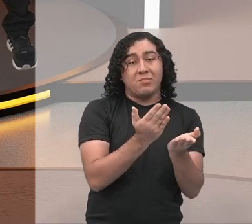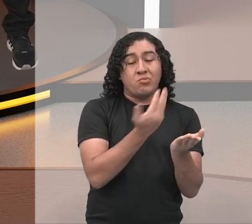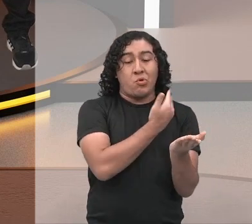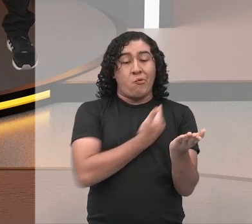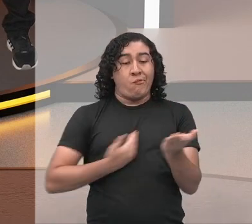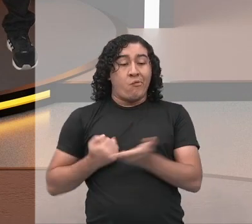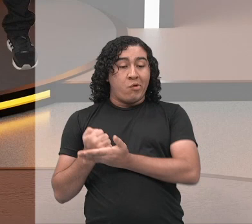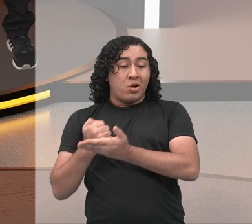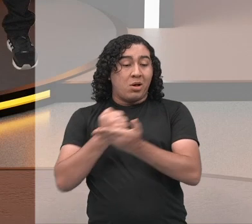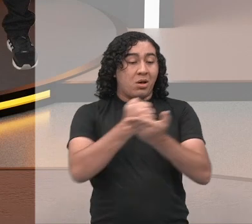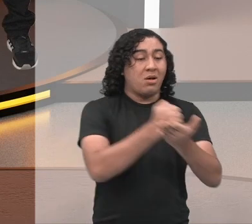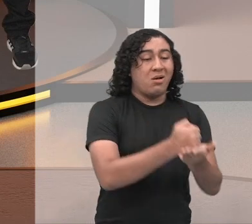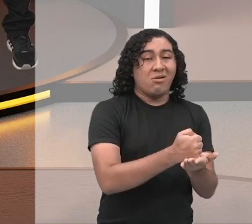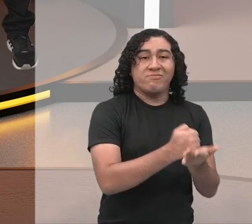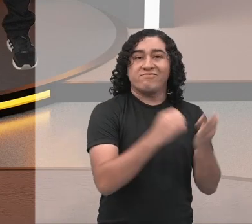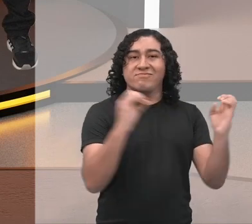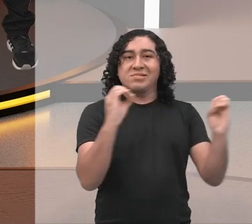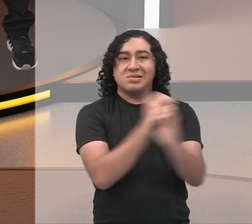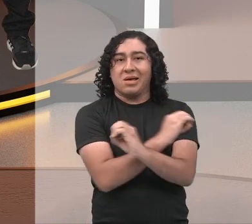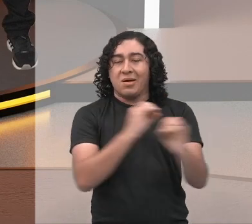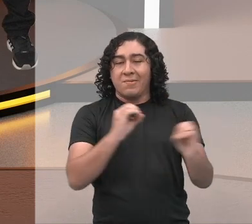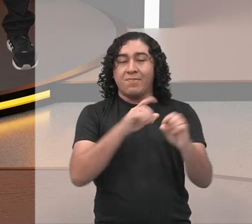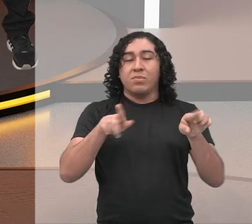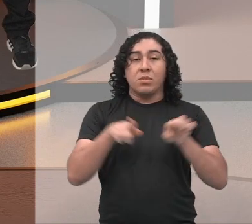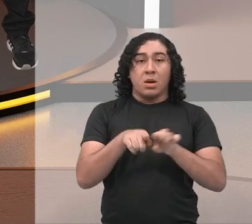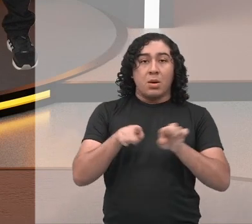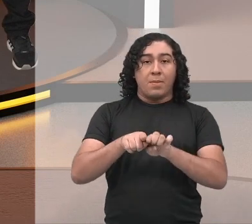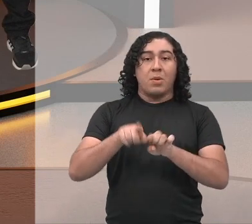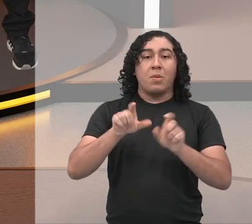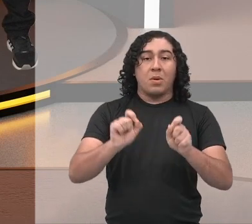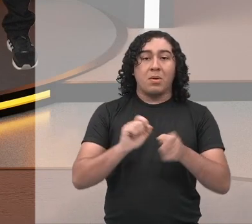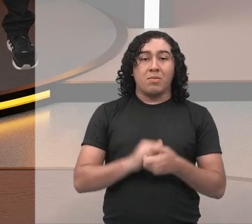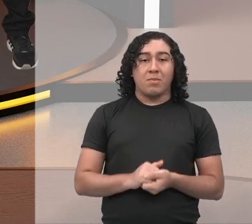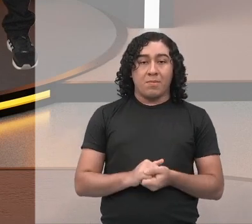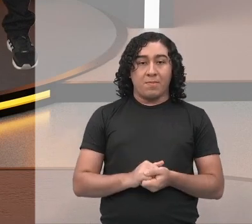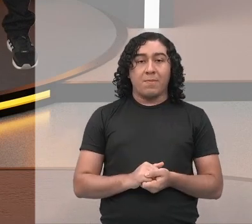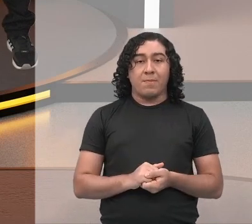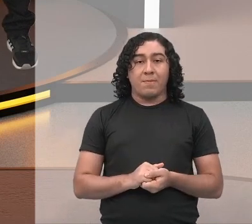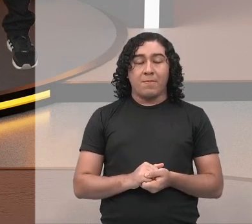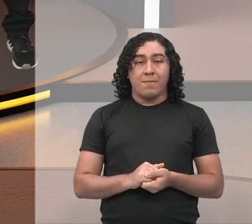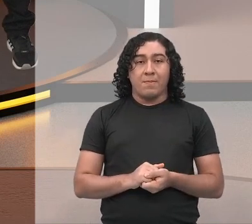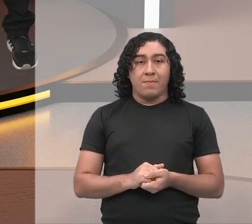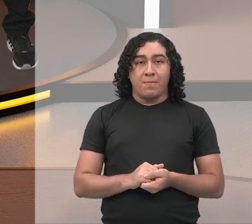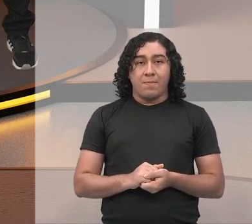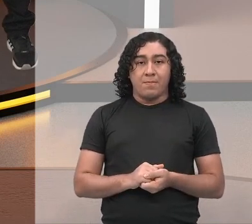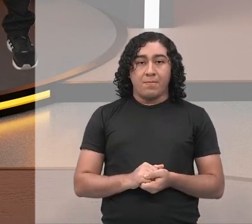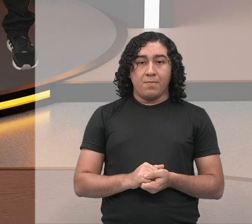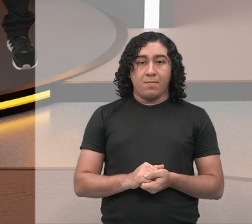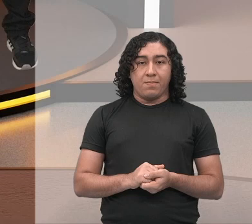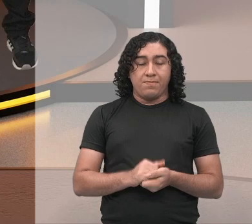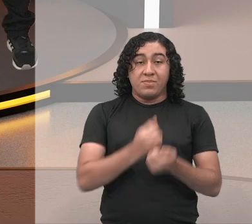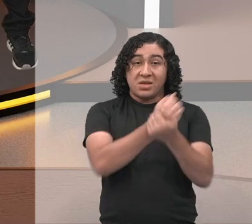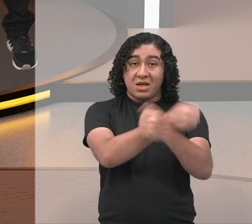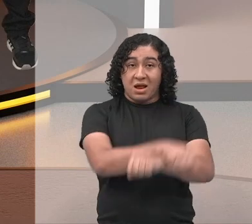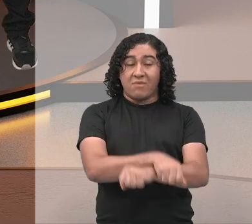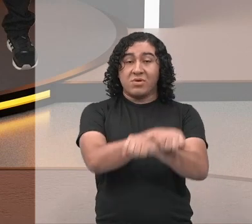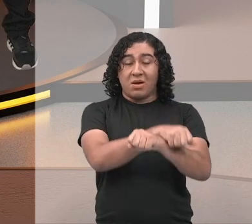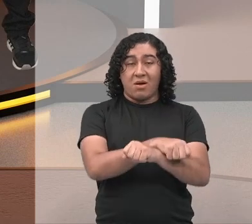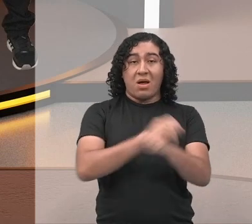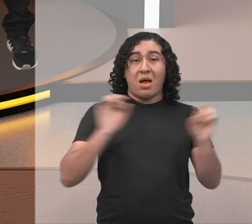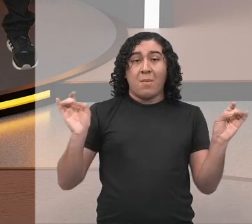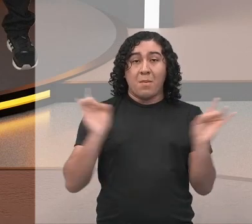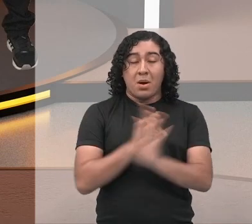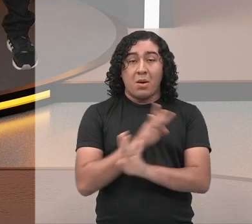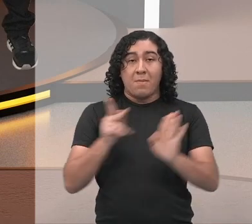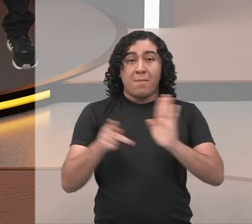não foram contempladas, como também ali a emancipação, a abolição da escravidão para os